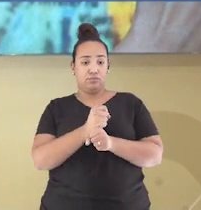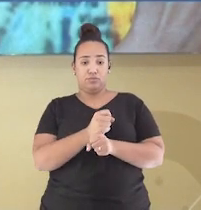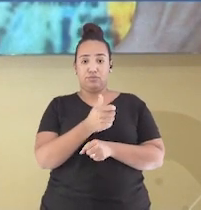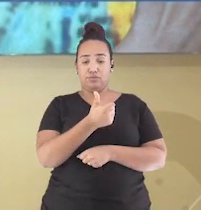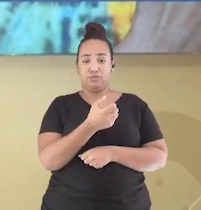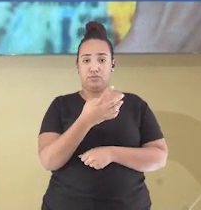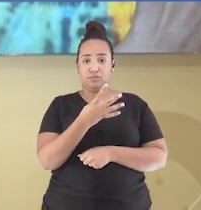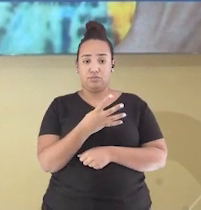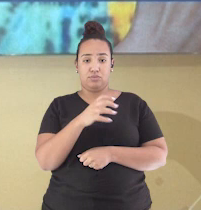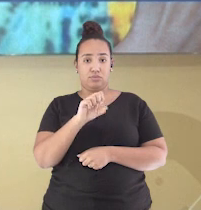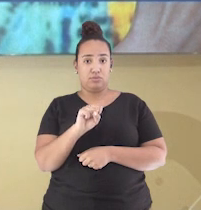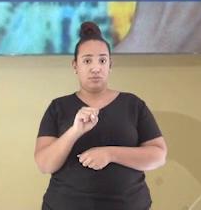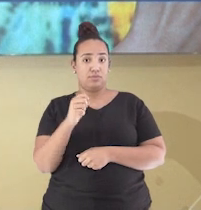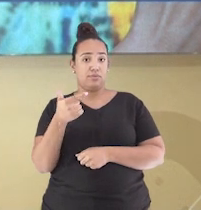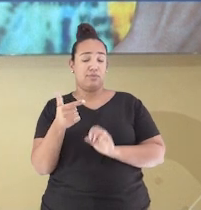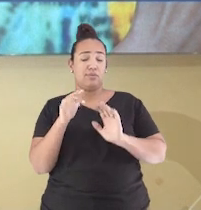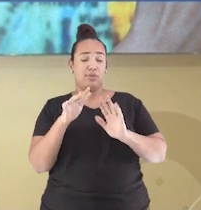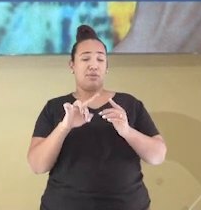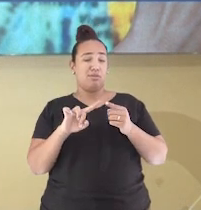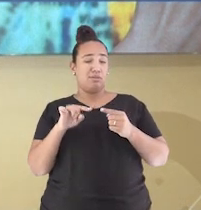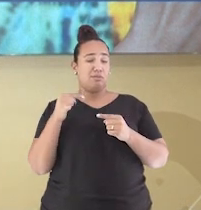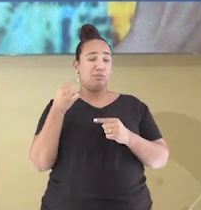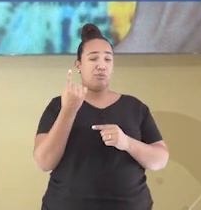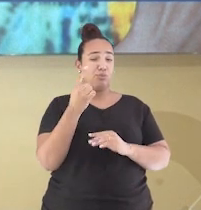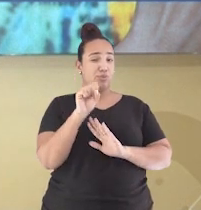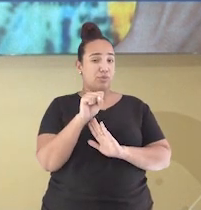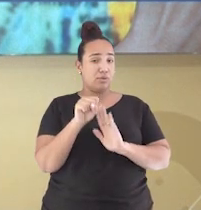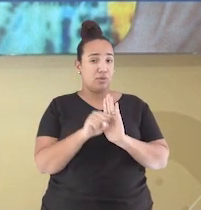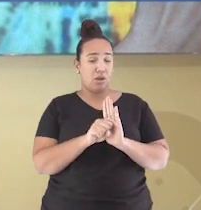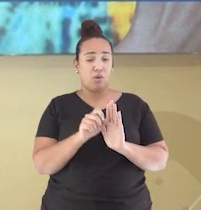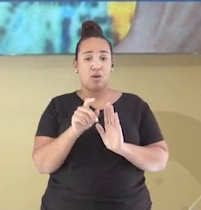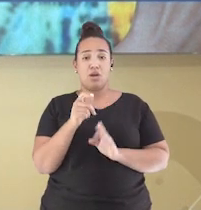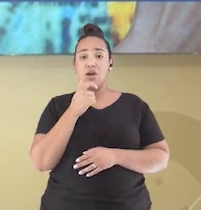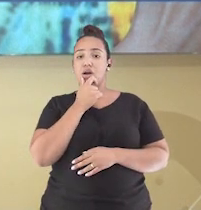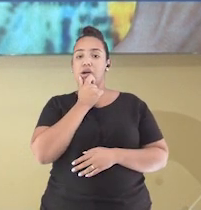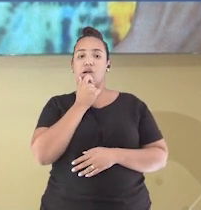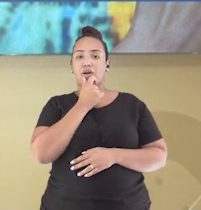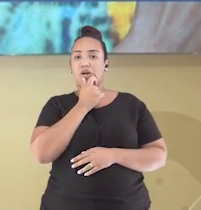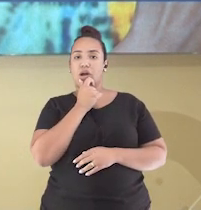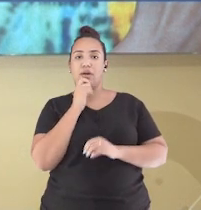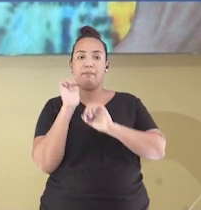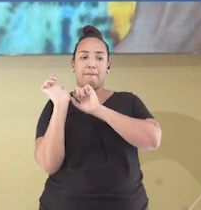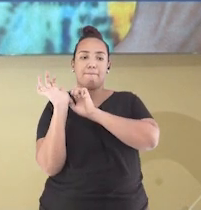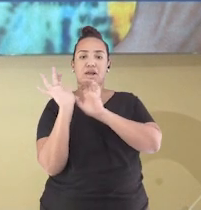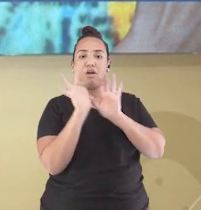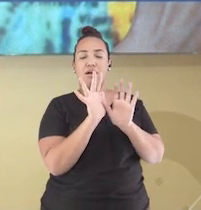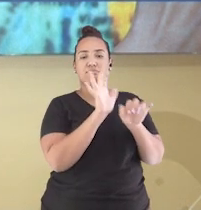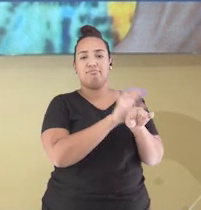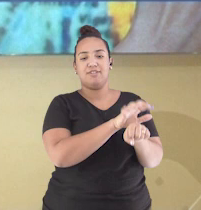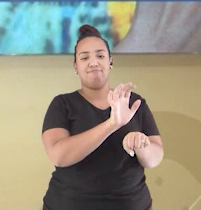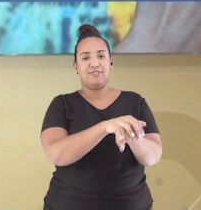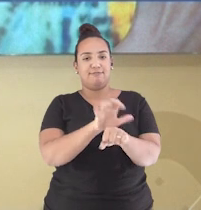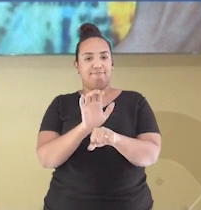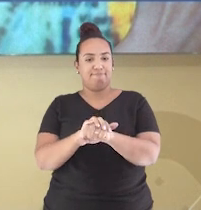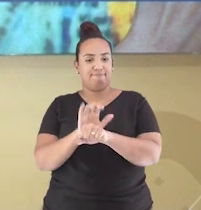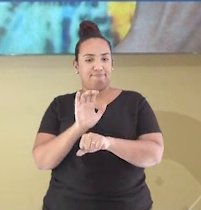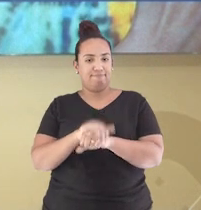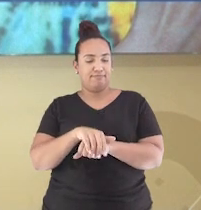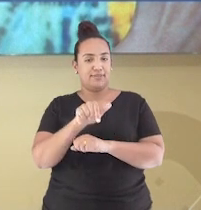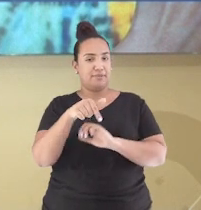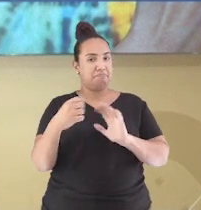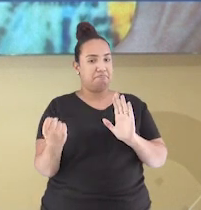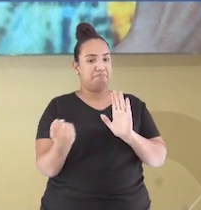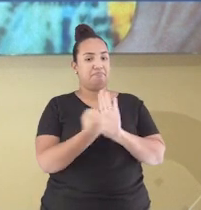não tinham esse nome na época, claro, foram os espanhóis em 1492. Mas pouco mais de um século depois,